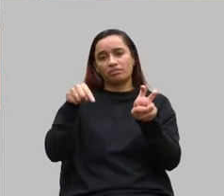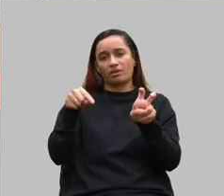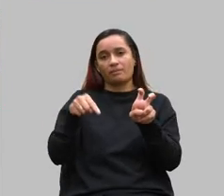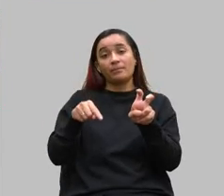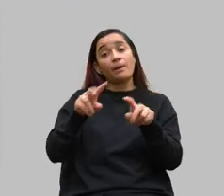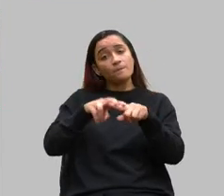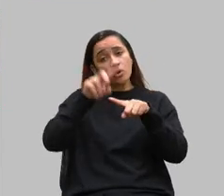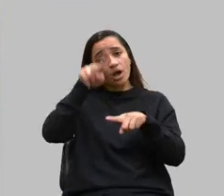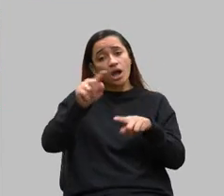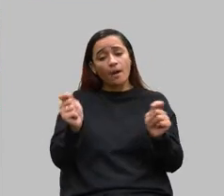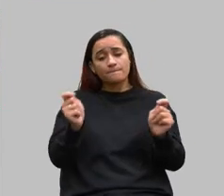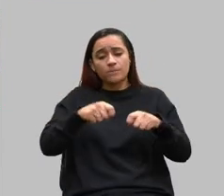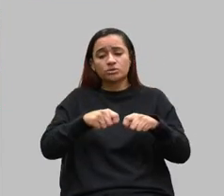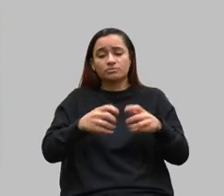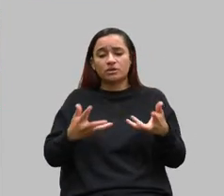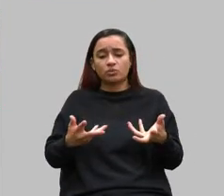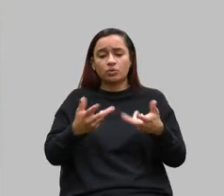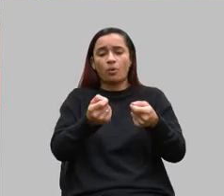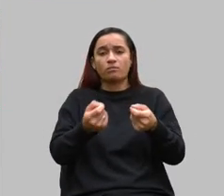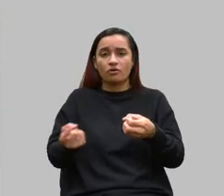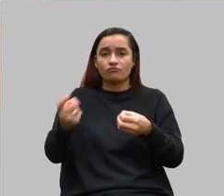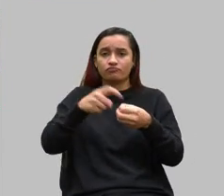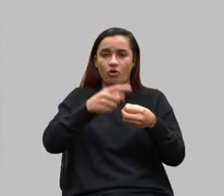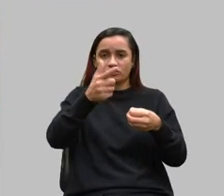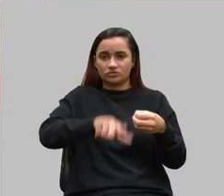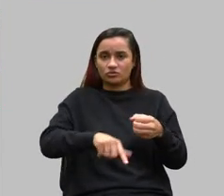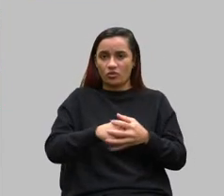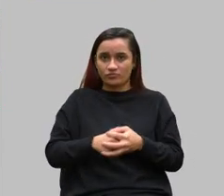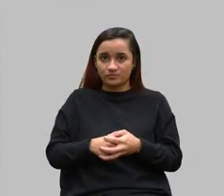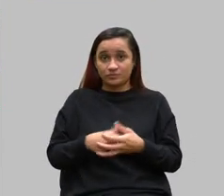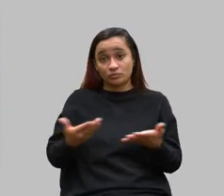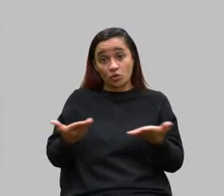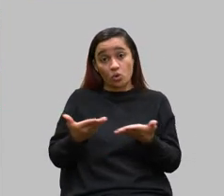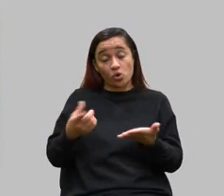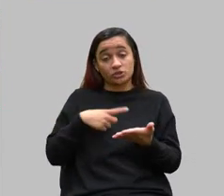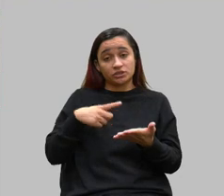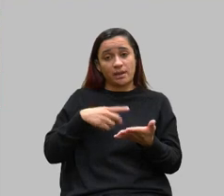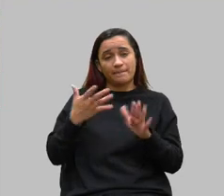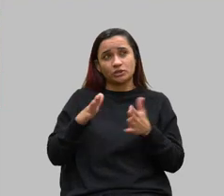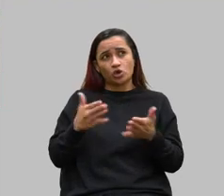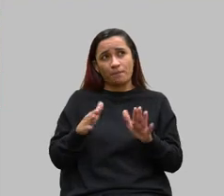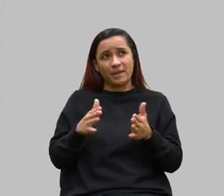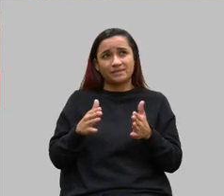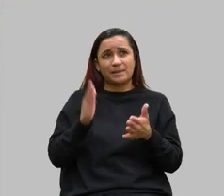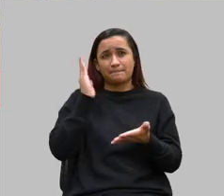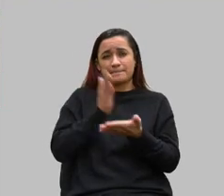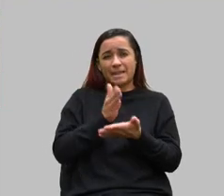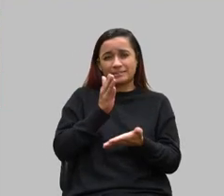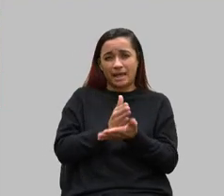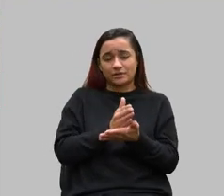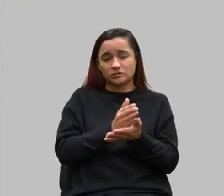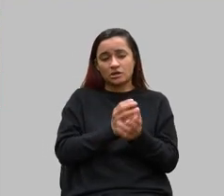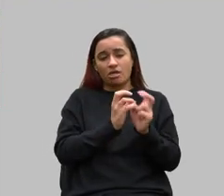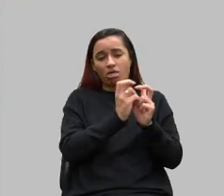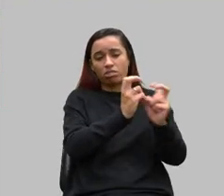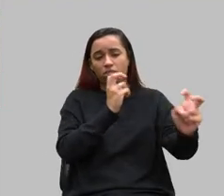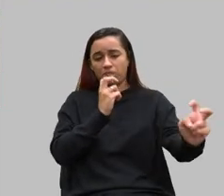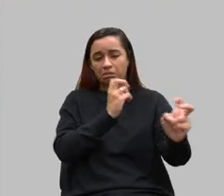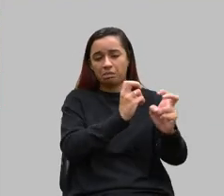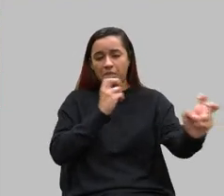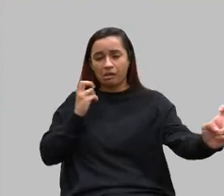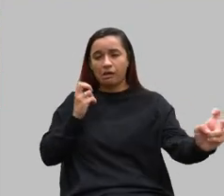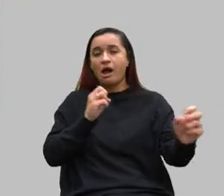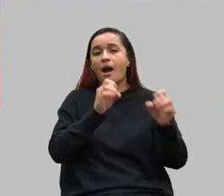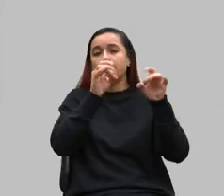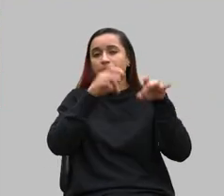de retomada da hoje nós temos Aí talvez 1 Tero à metade da da da malha abandonada e que pode ser